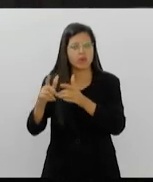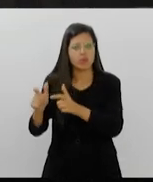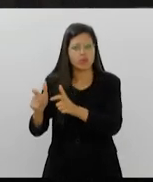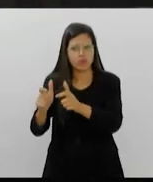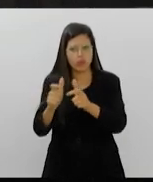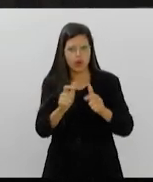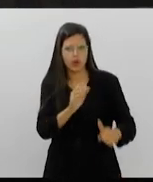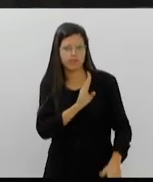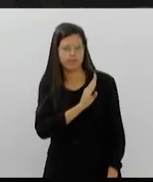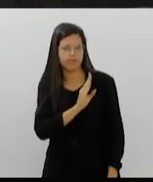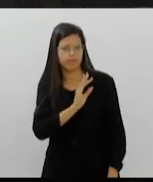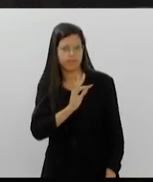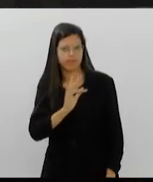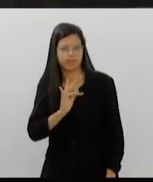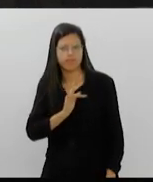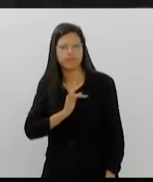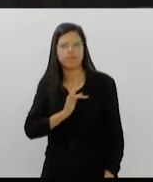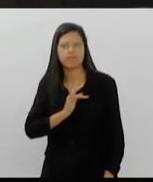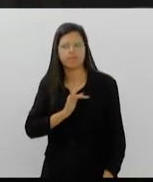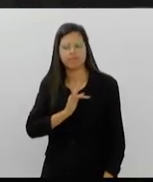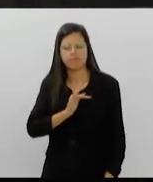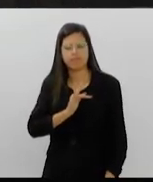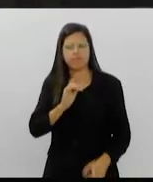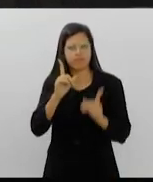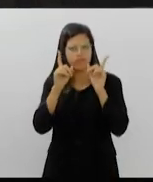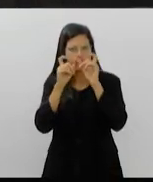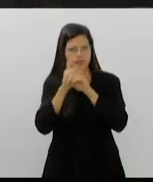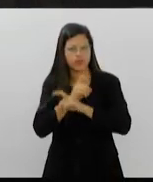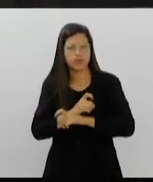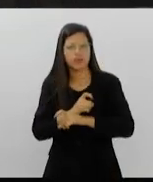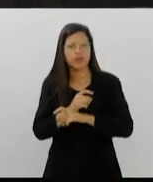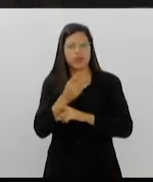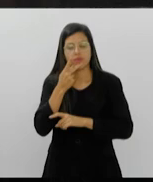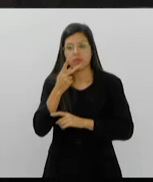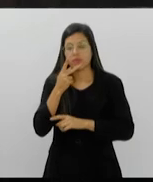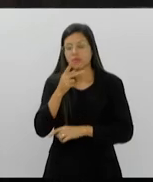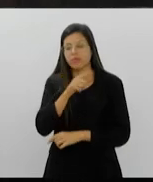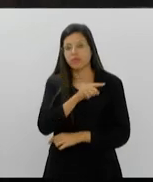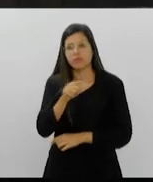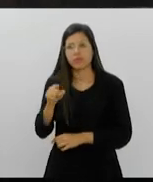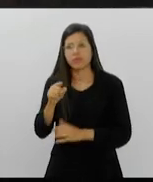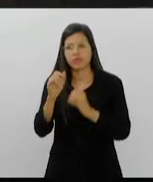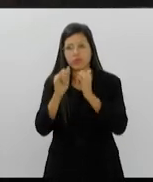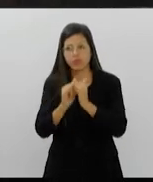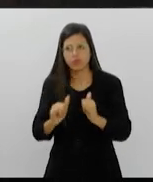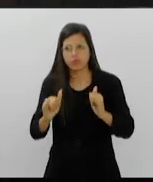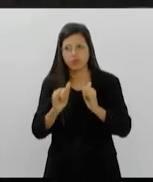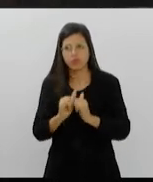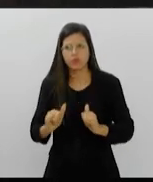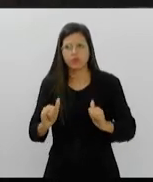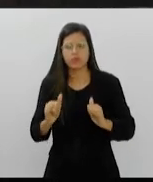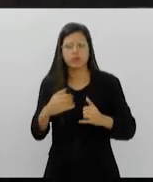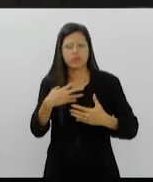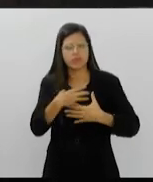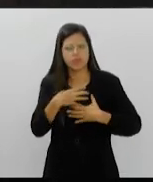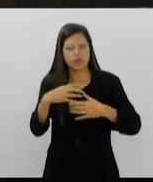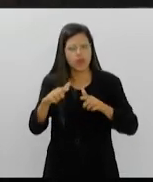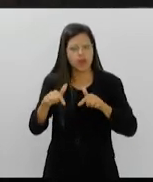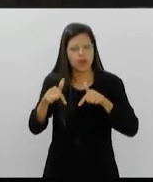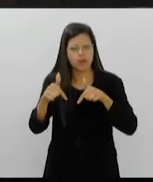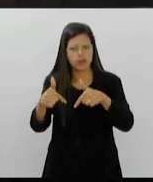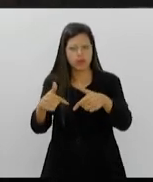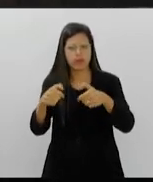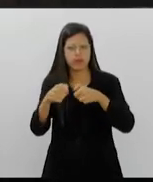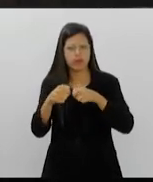nossa Baixada Fluminense. Eu quero dizer para vocês que estou aqui fazendo esse pronunciamento com a sensação do dever cumprido